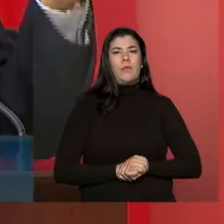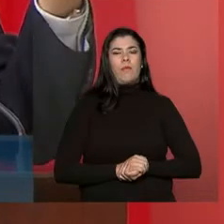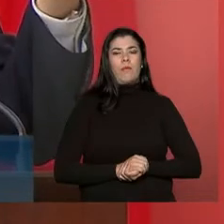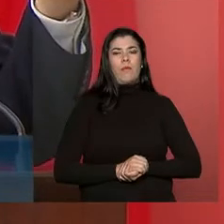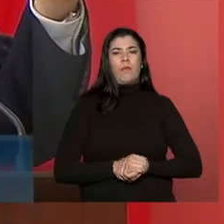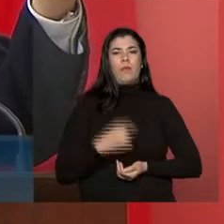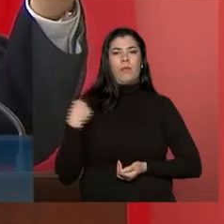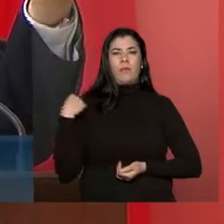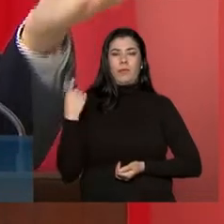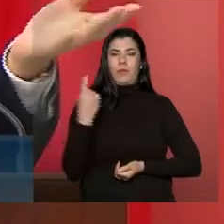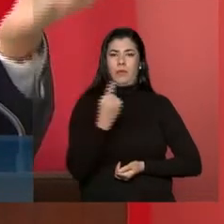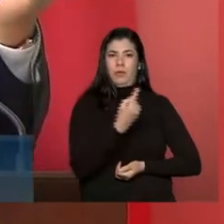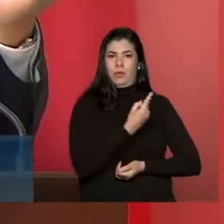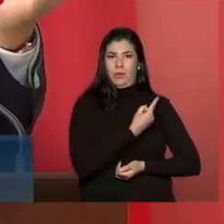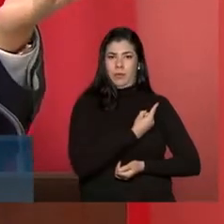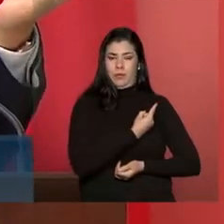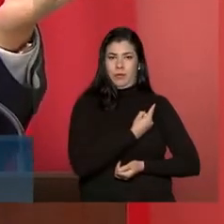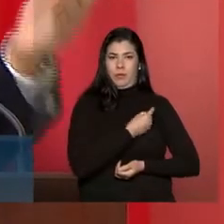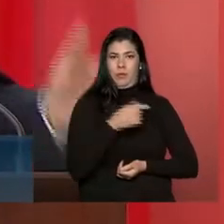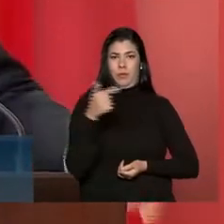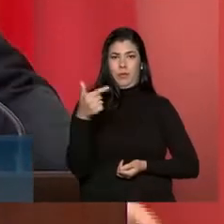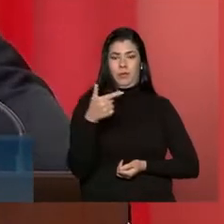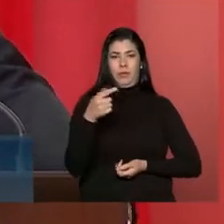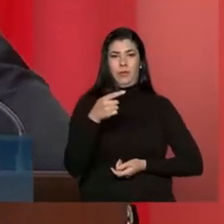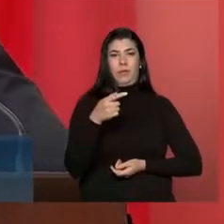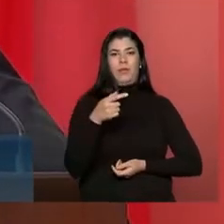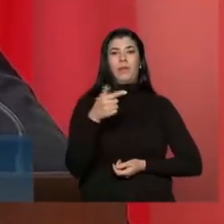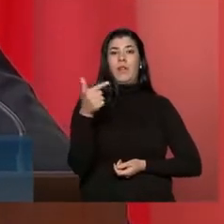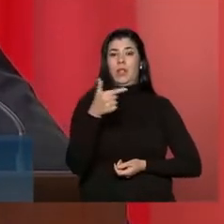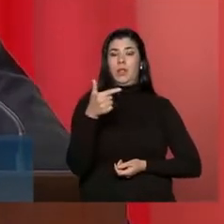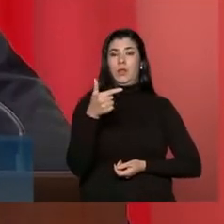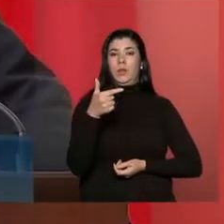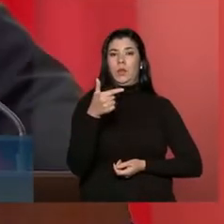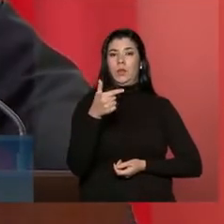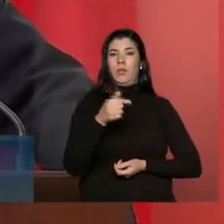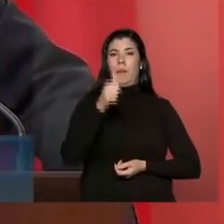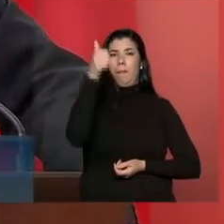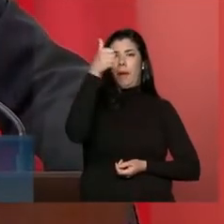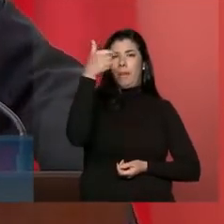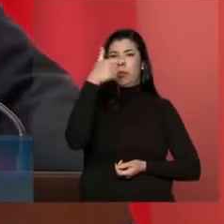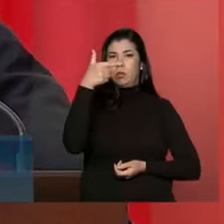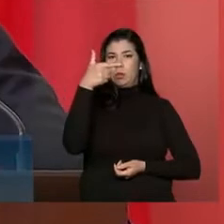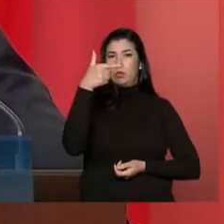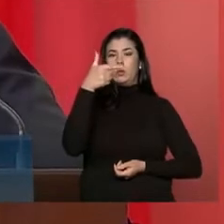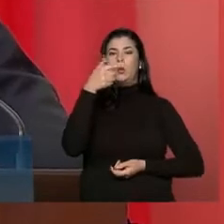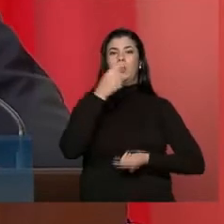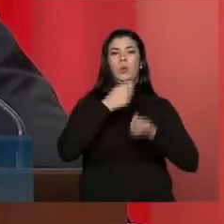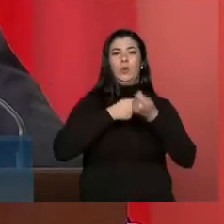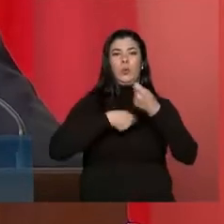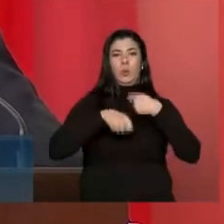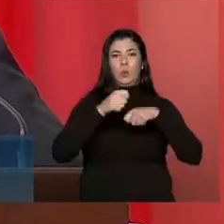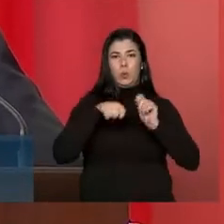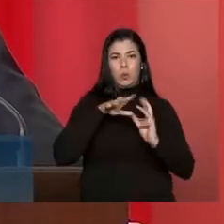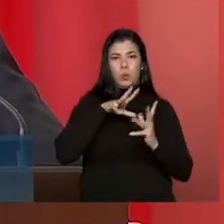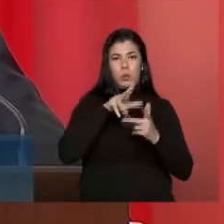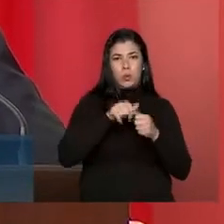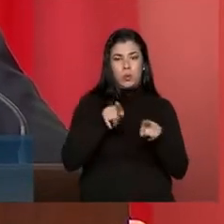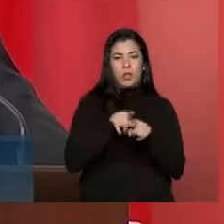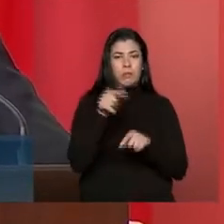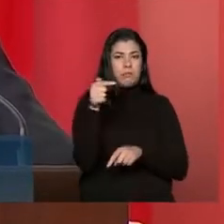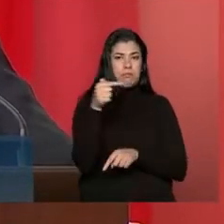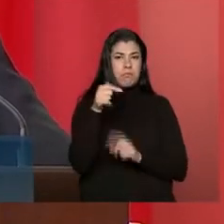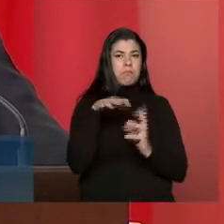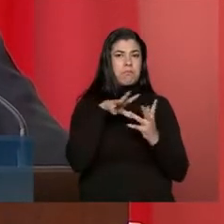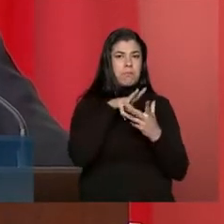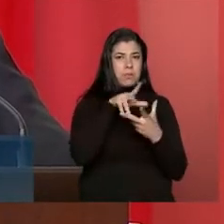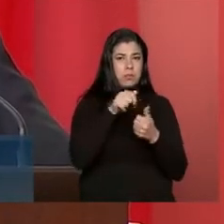E para nós, a segunda maior economia e a sétima maior economia mundial,